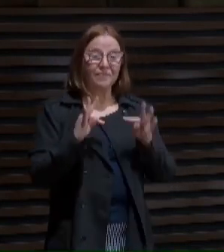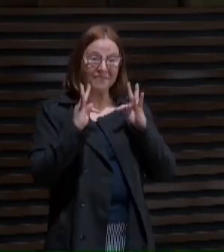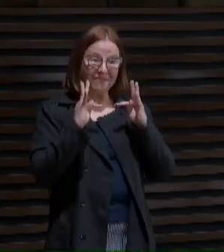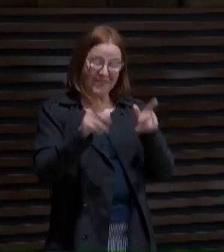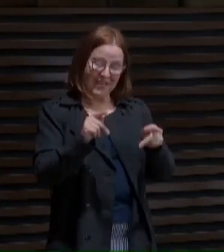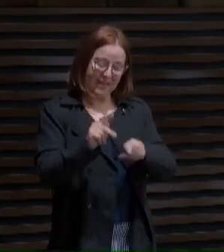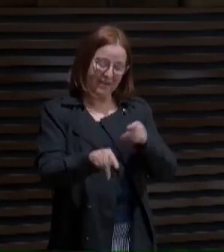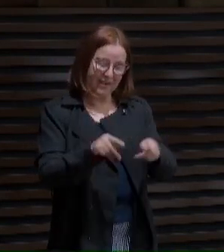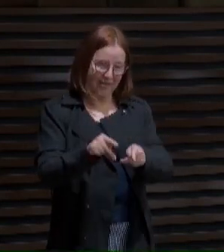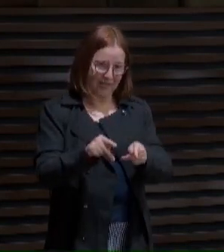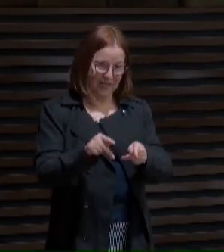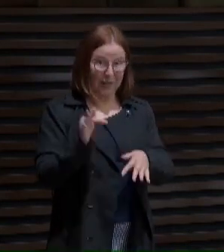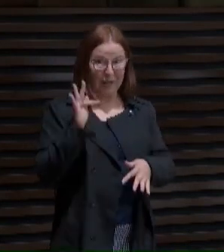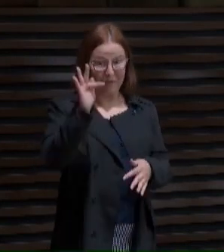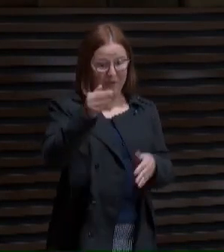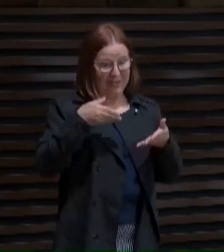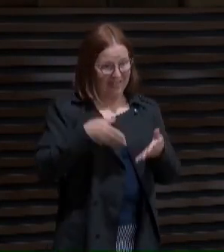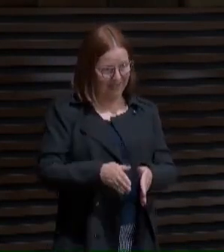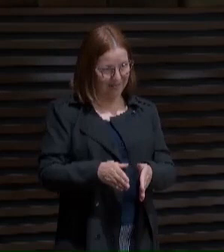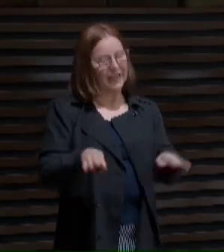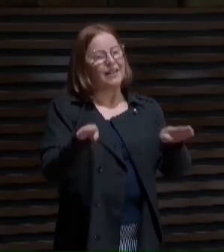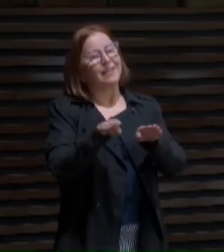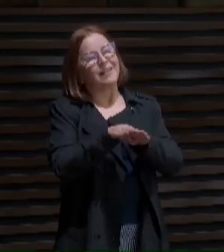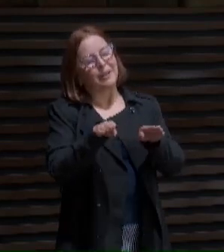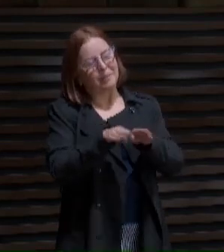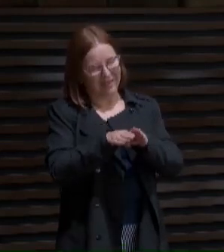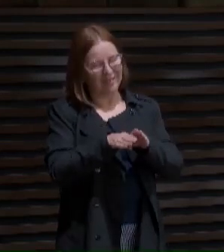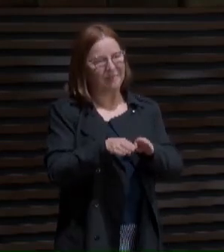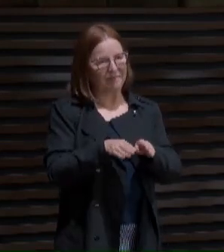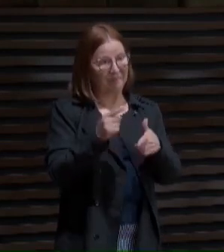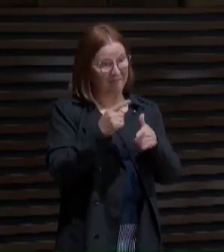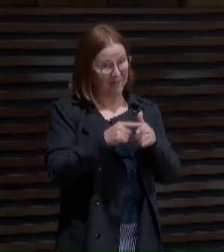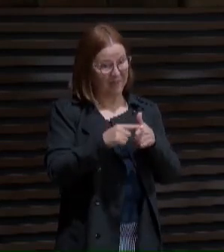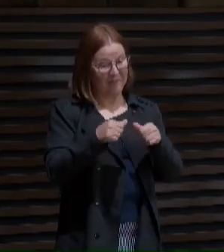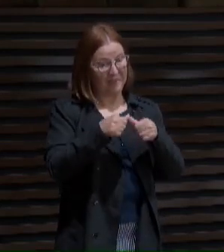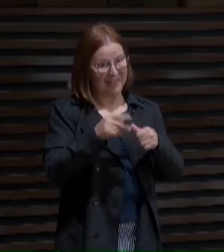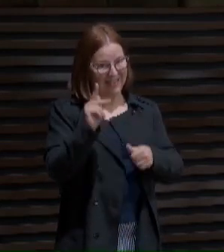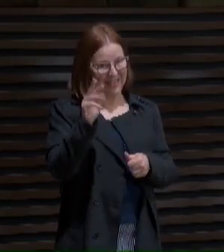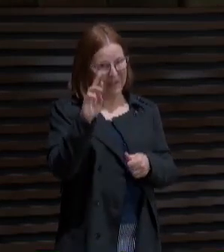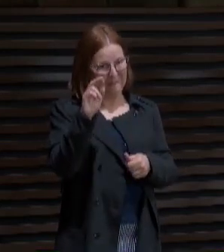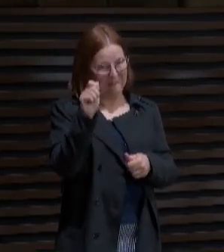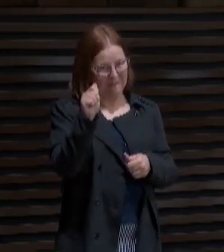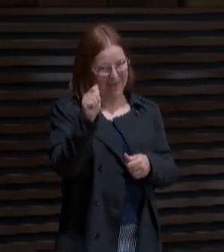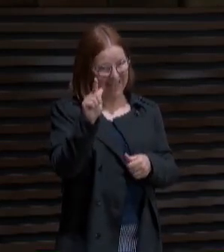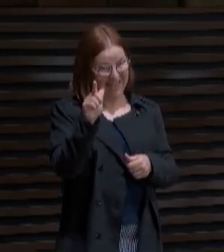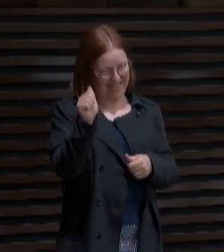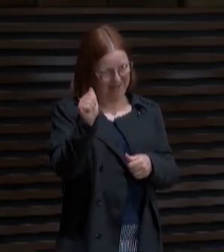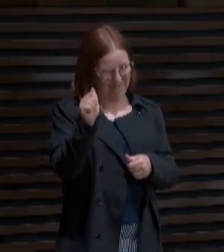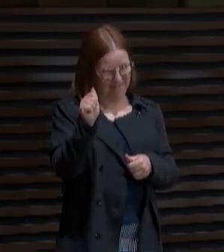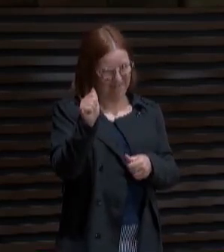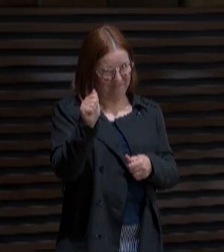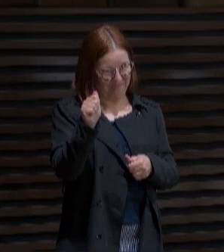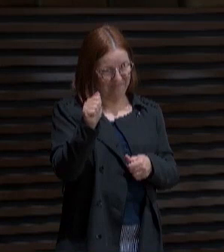pessoas que vierem a nascer estarão infectadas por essa praga. E ela é